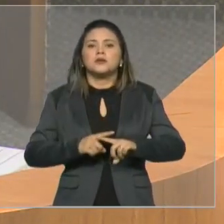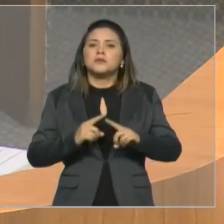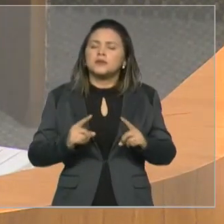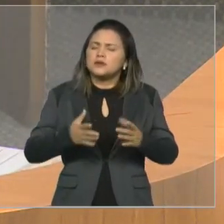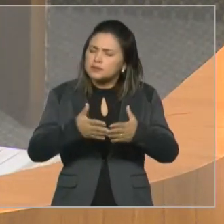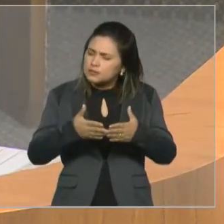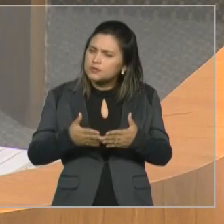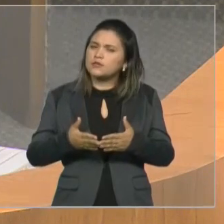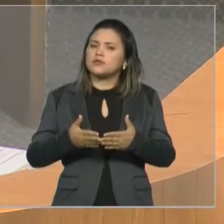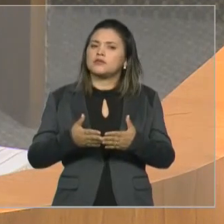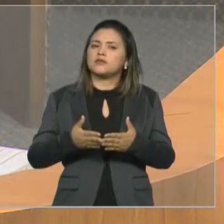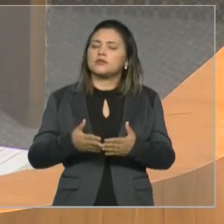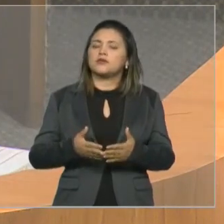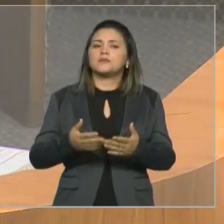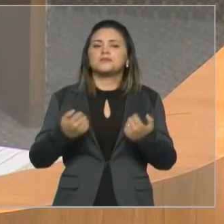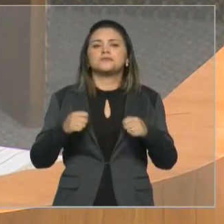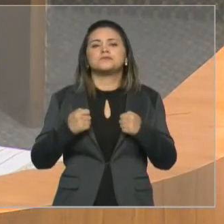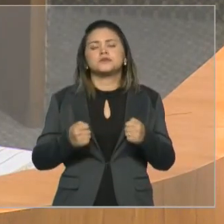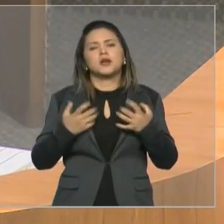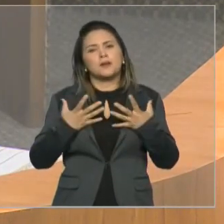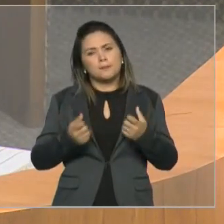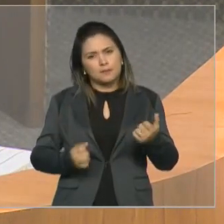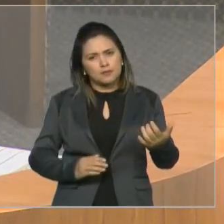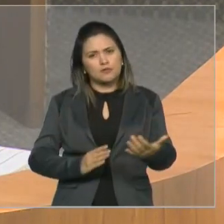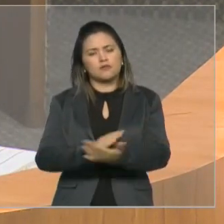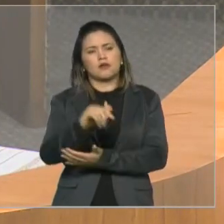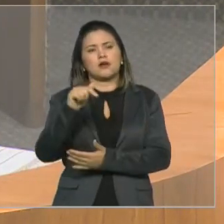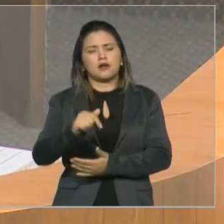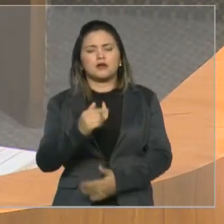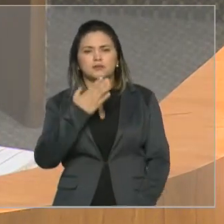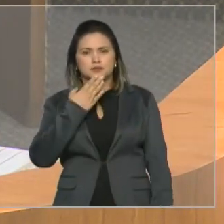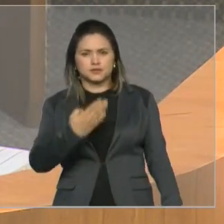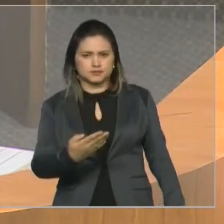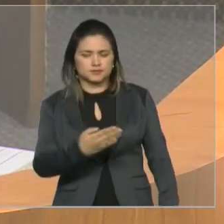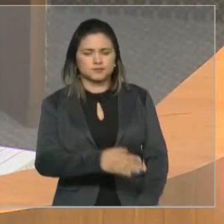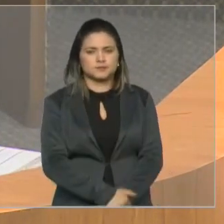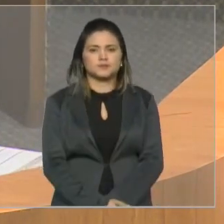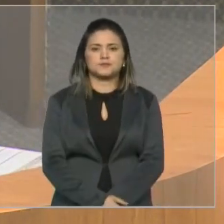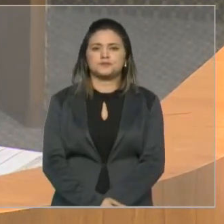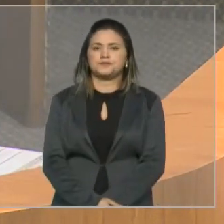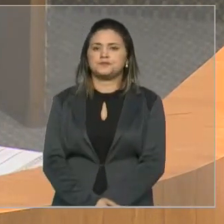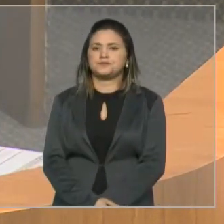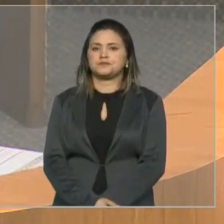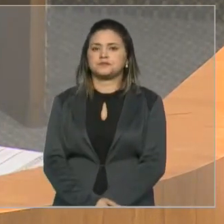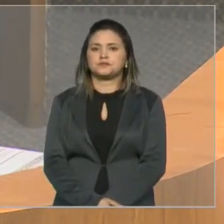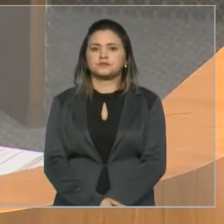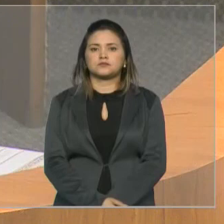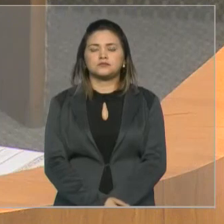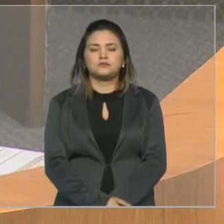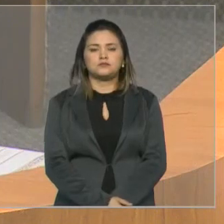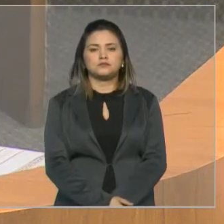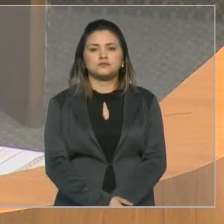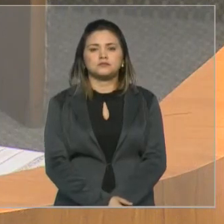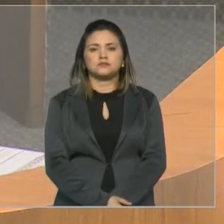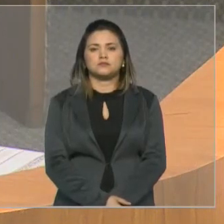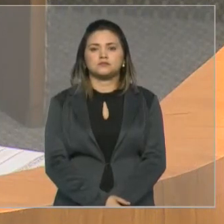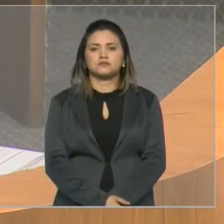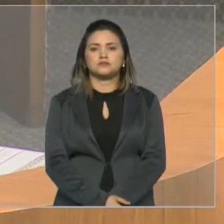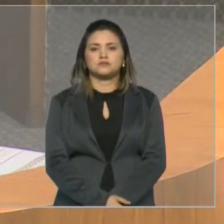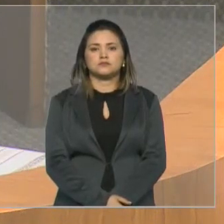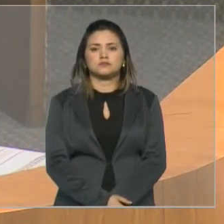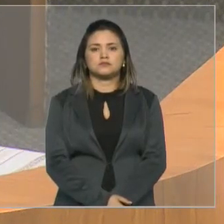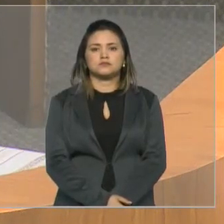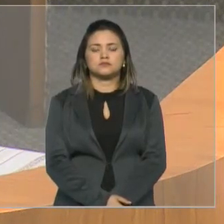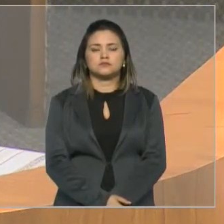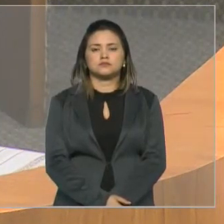o requerimento. E na mesma linha também estamos apresentando um requerimento para que um outro executivo